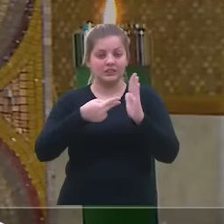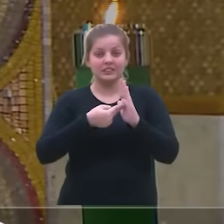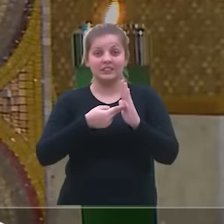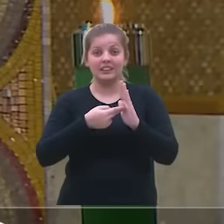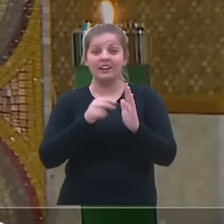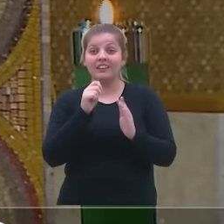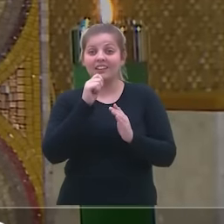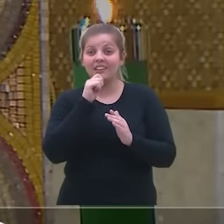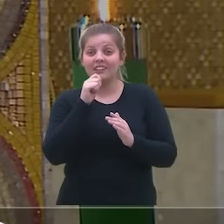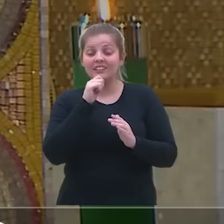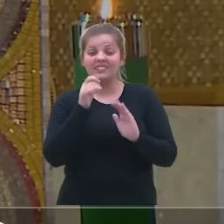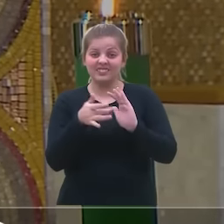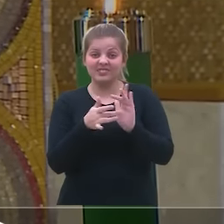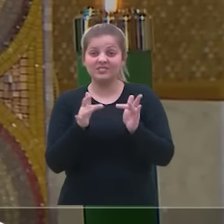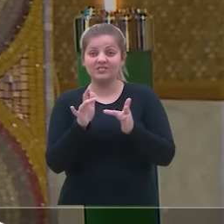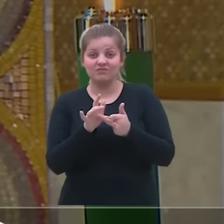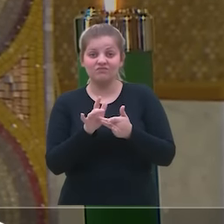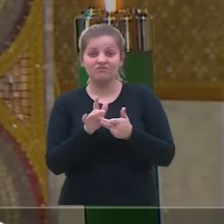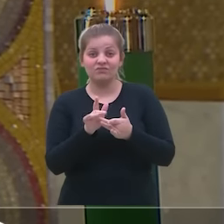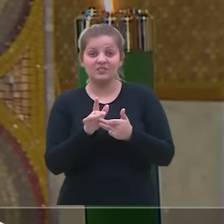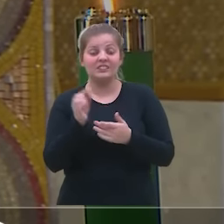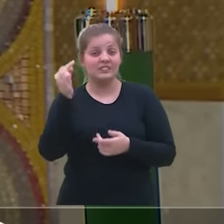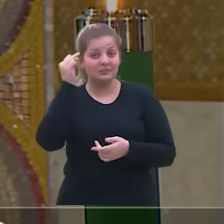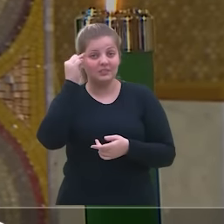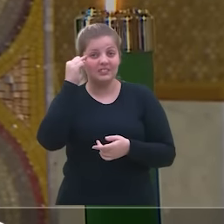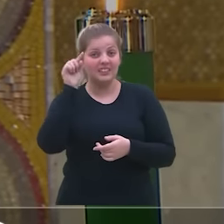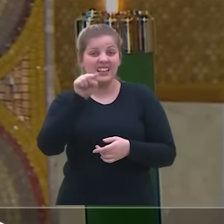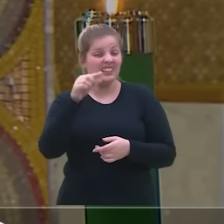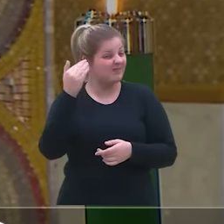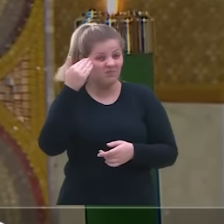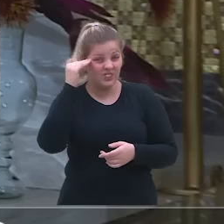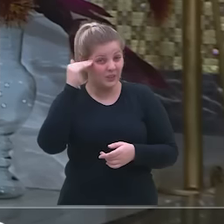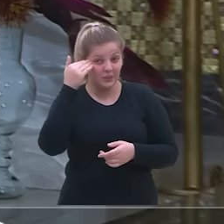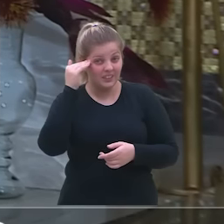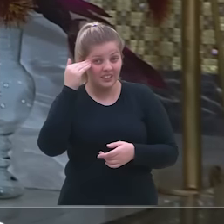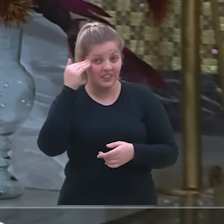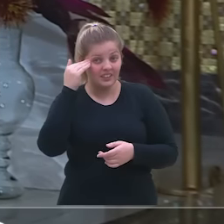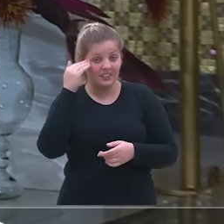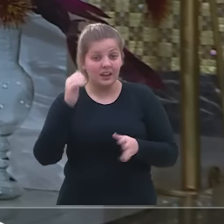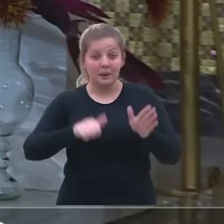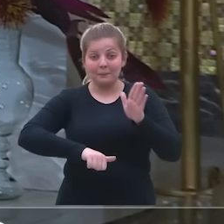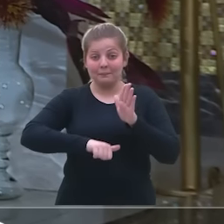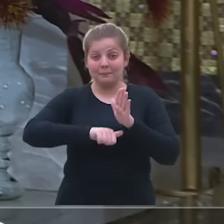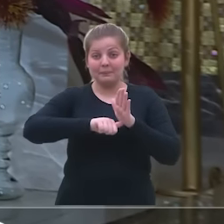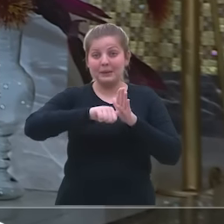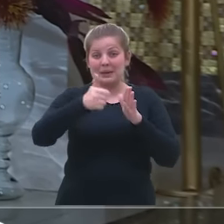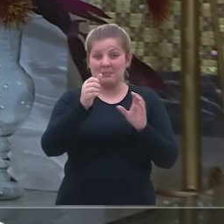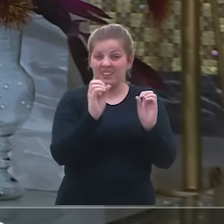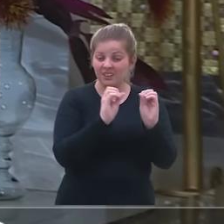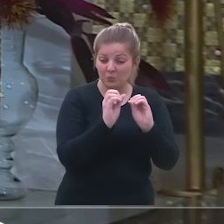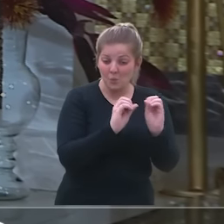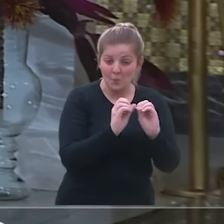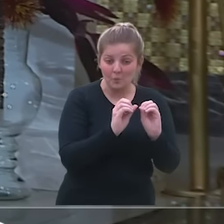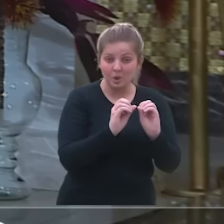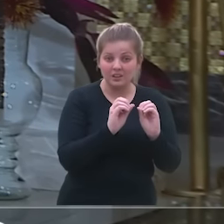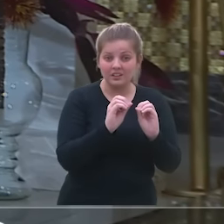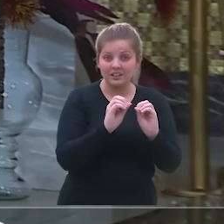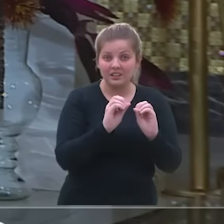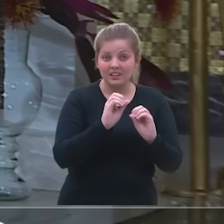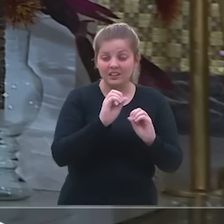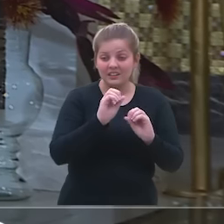de Jesus eles não entendem que é primeiro nada e do nada